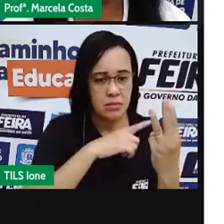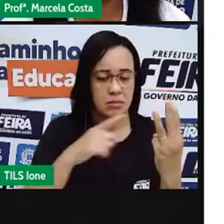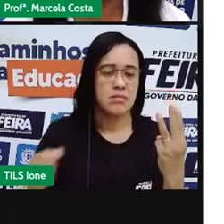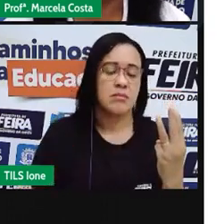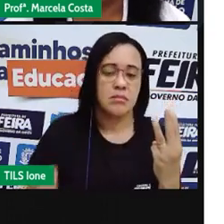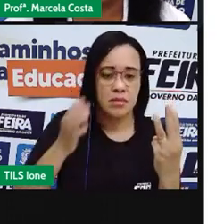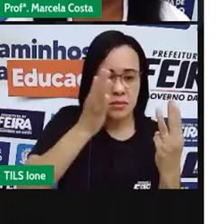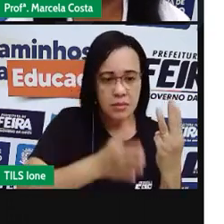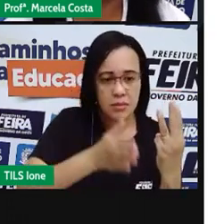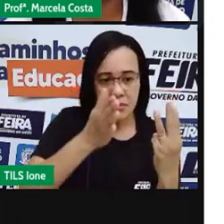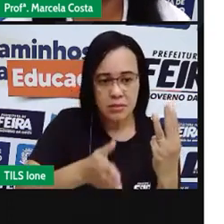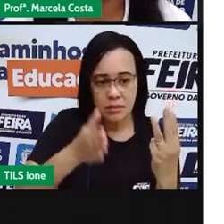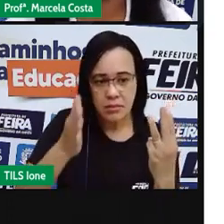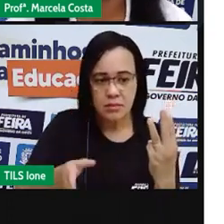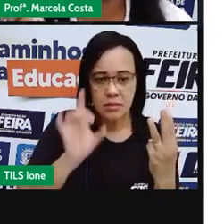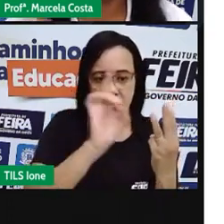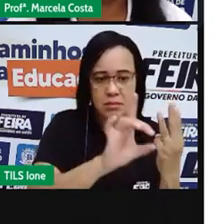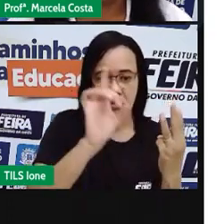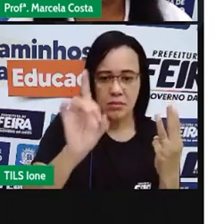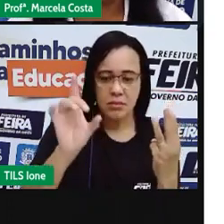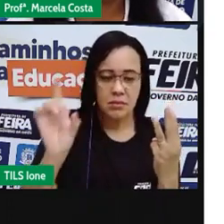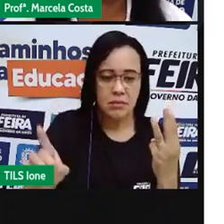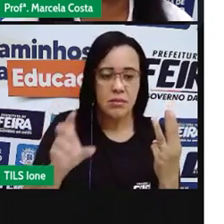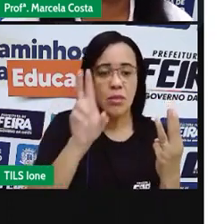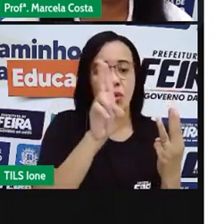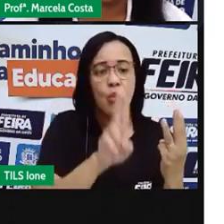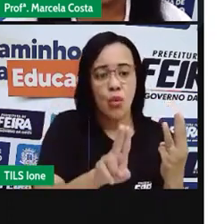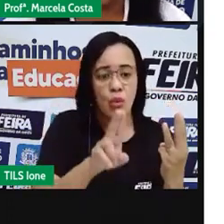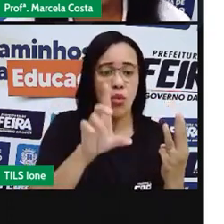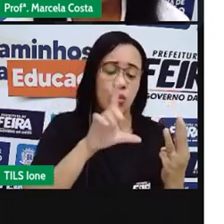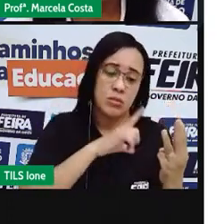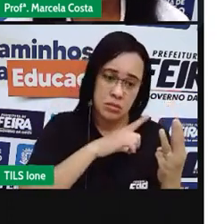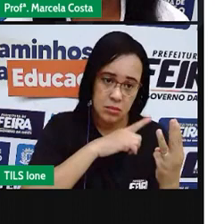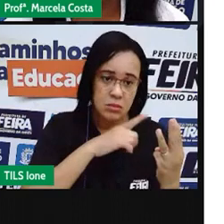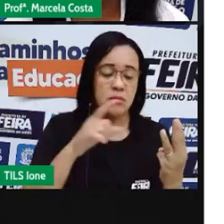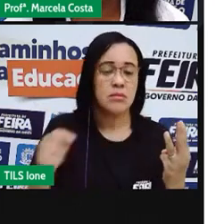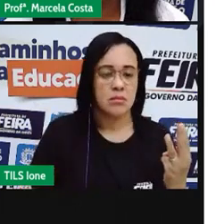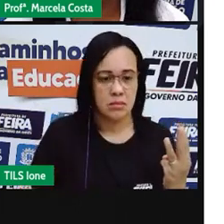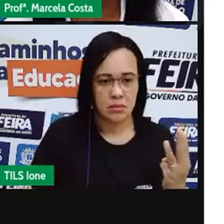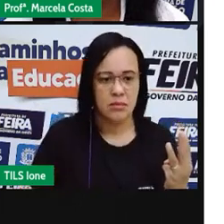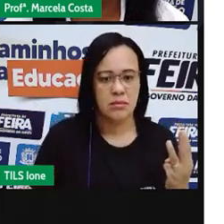Em cada uma delas, a gente vai ver a letra U. Tá vendo?